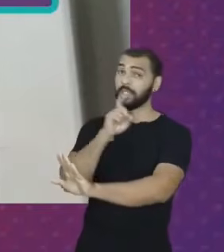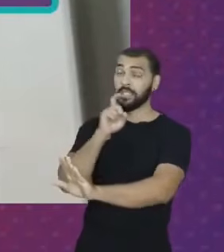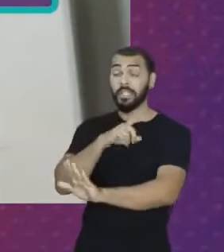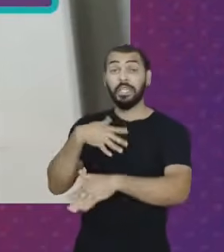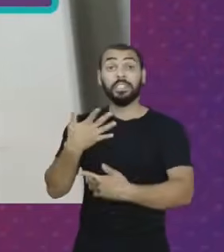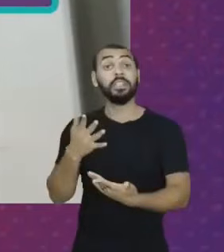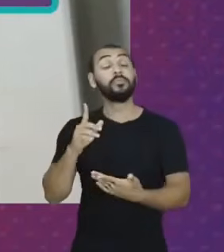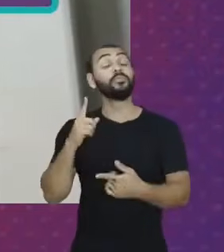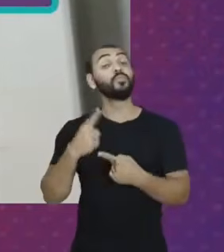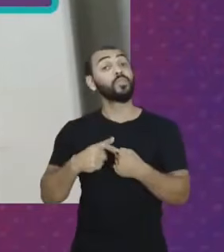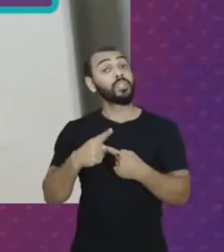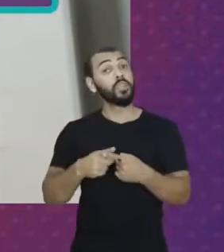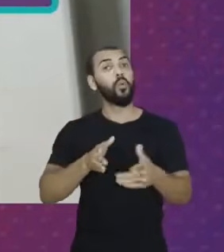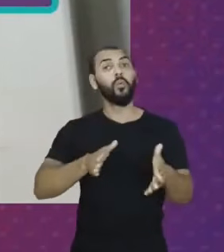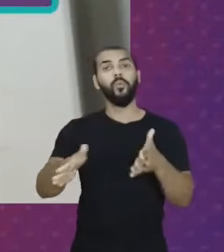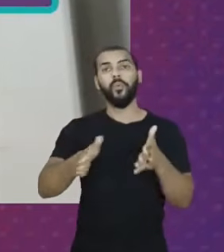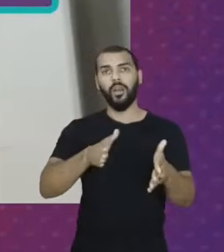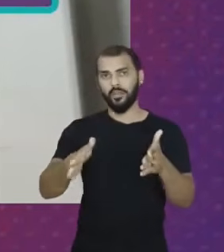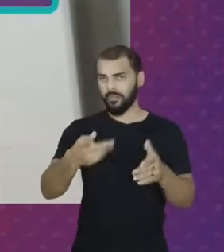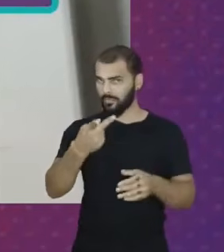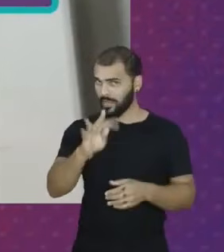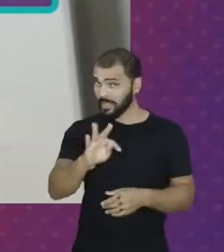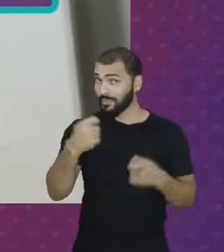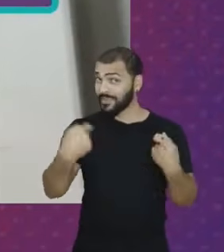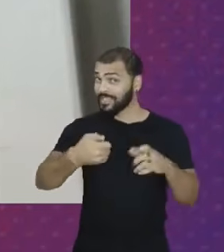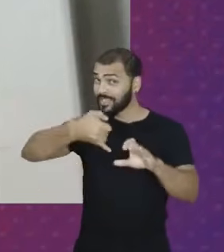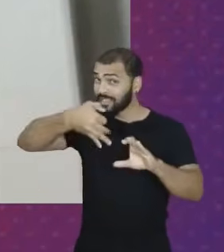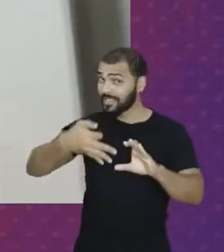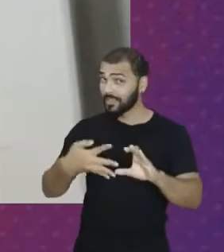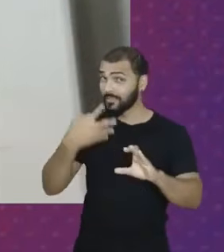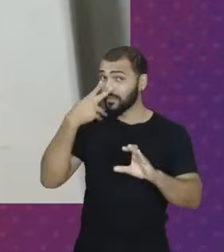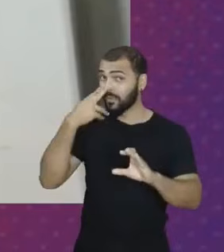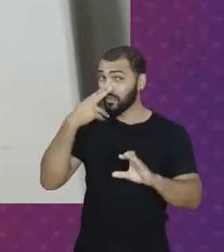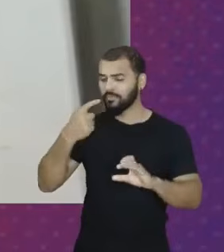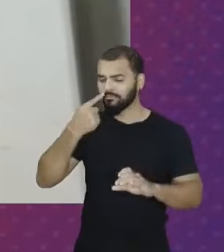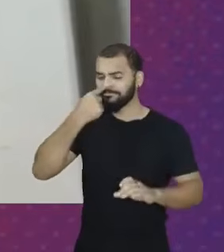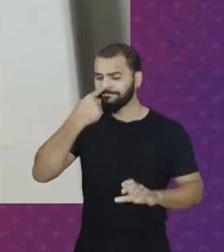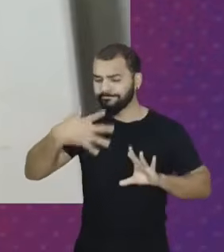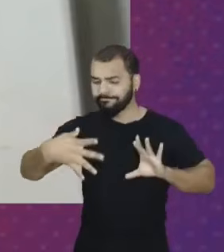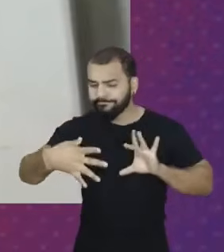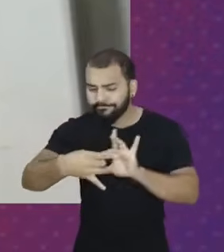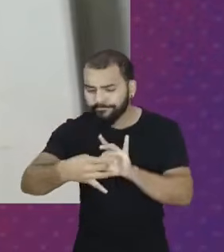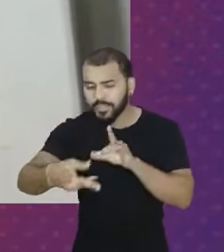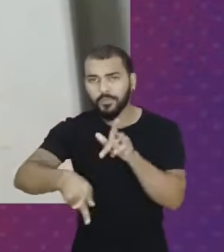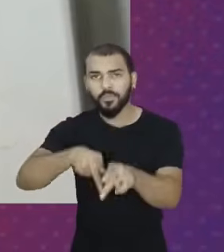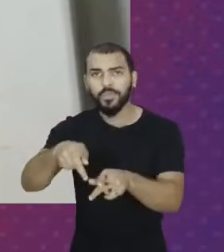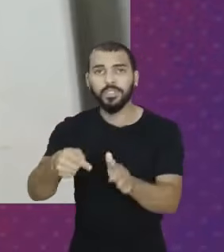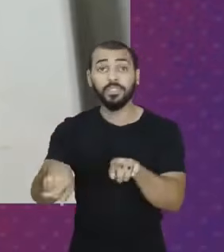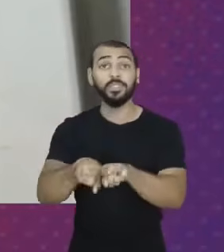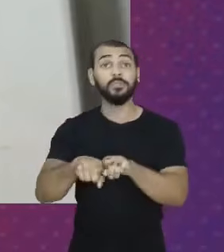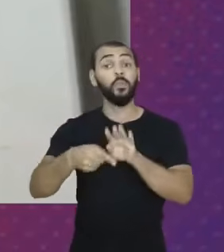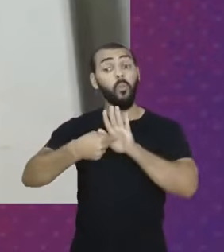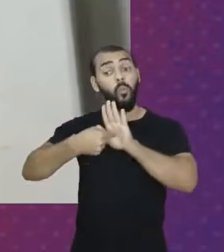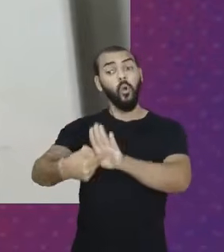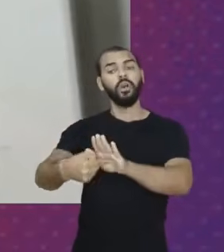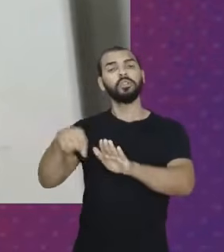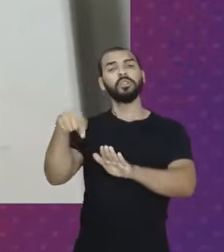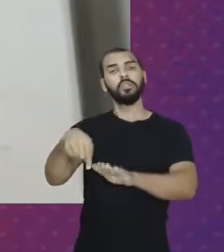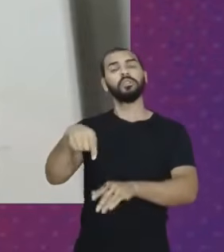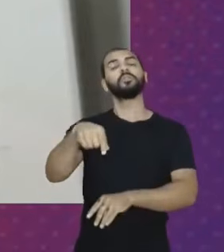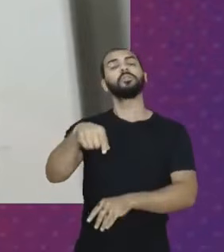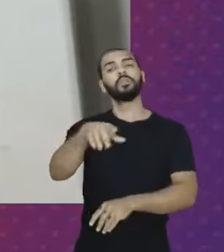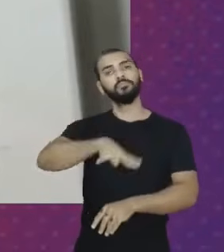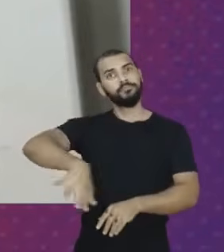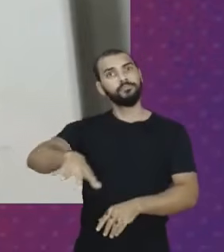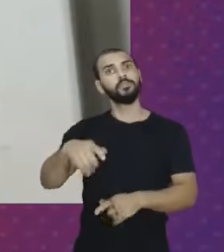Os mandatos petistas precisam ter uma característica de estar mais próximo da população, e de mostrar para essa população que esse espaço é um espaço